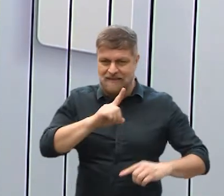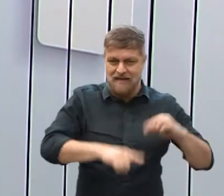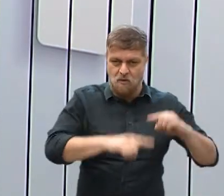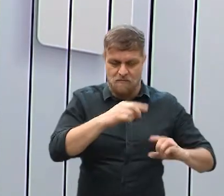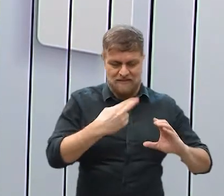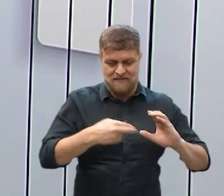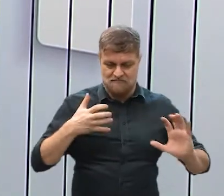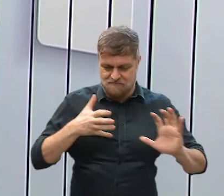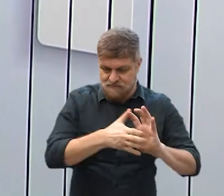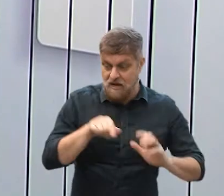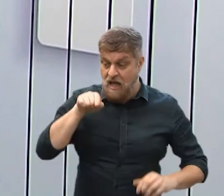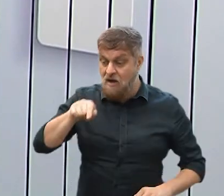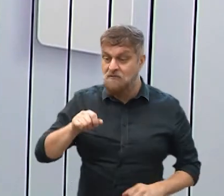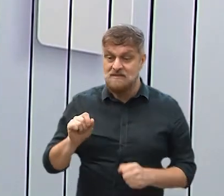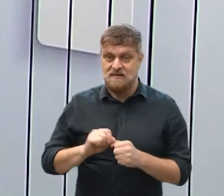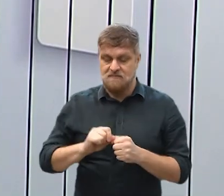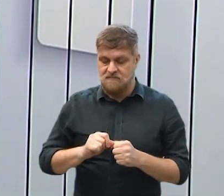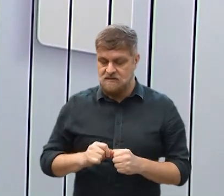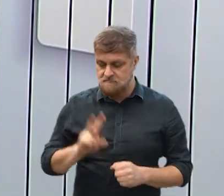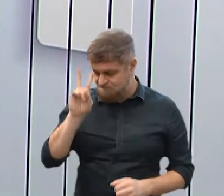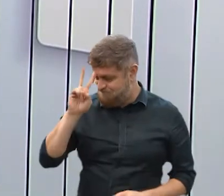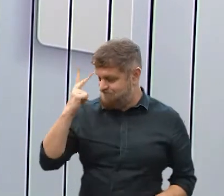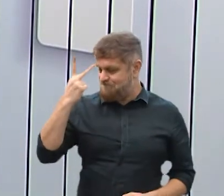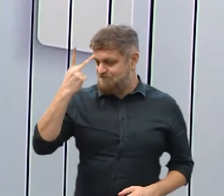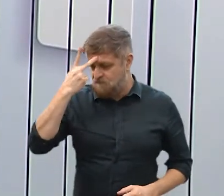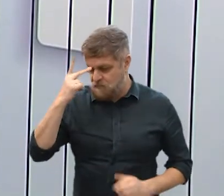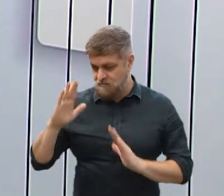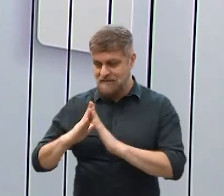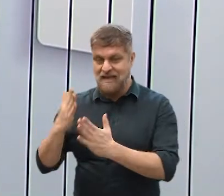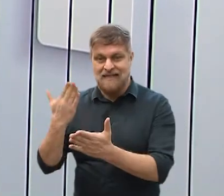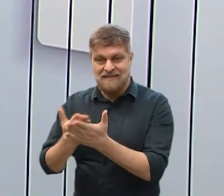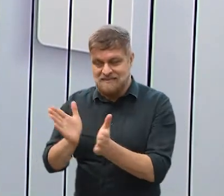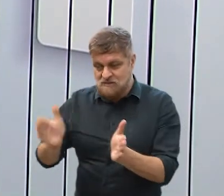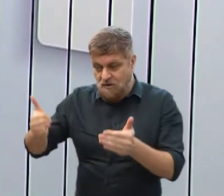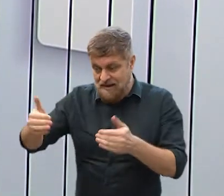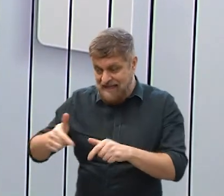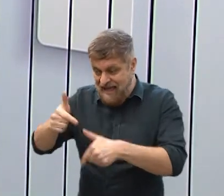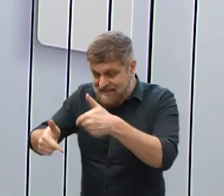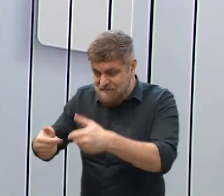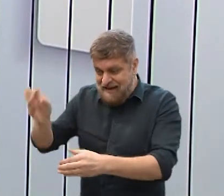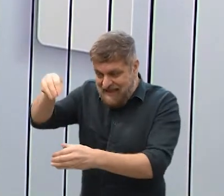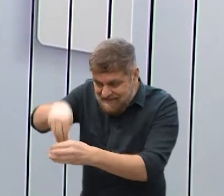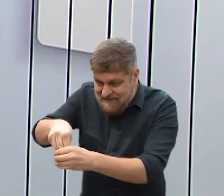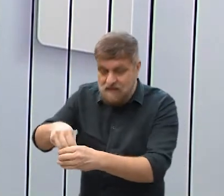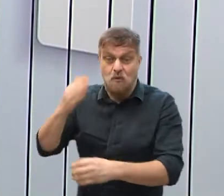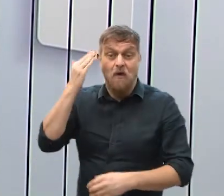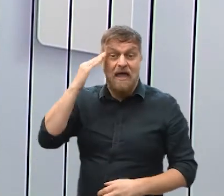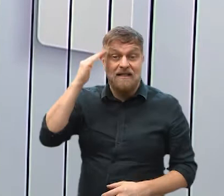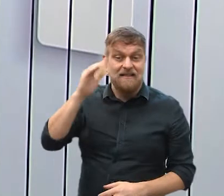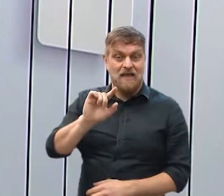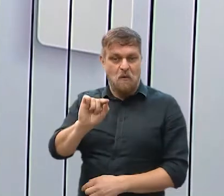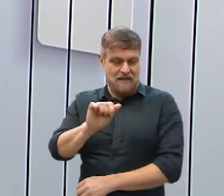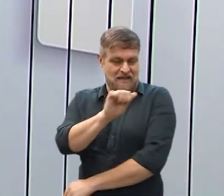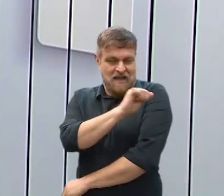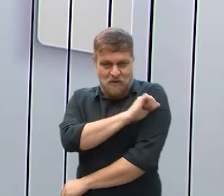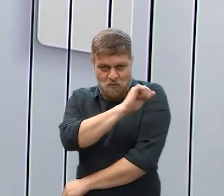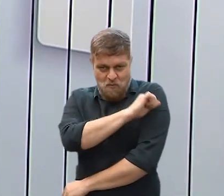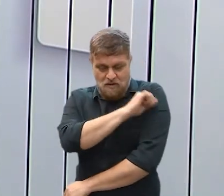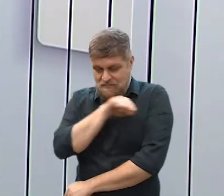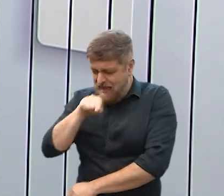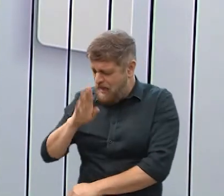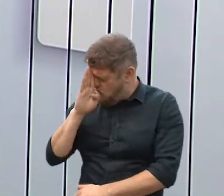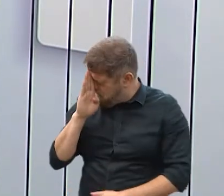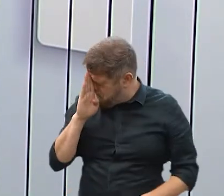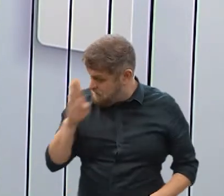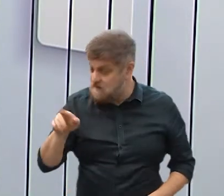ser e ter esse olhar diferenciado para o trabalho dentro da sala de aula, né? Entender que os estudantes são o centro